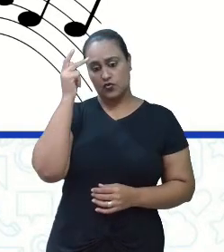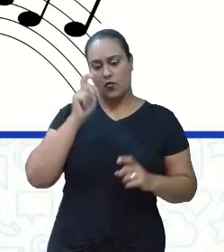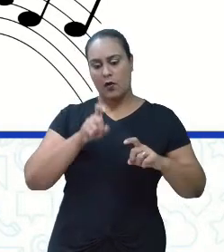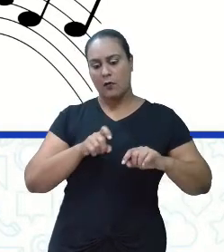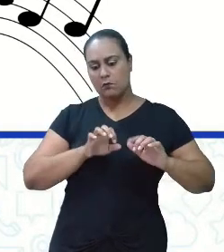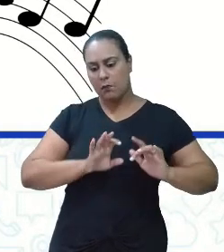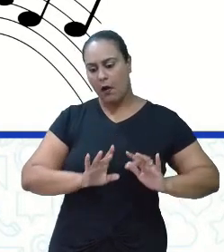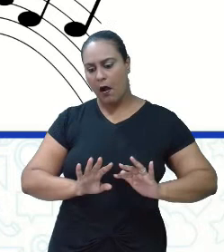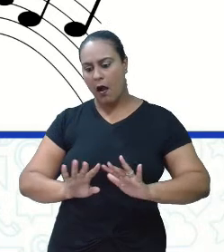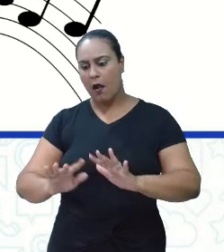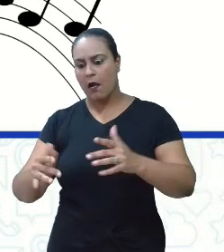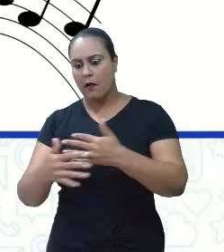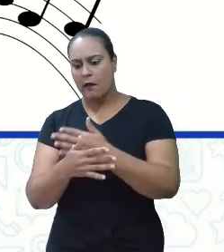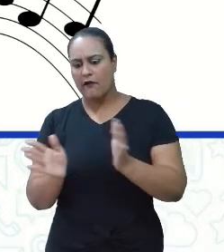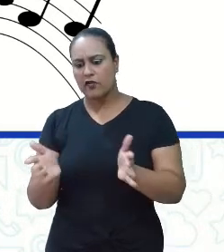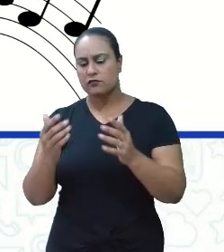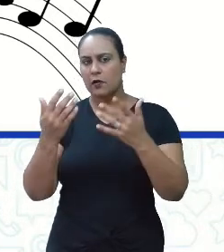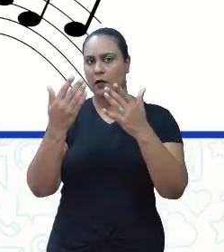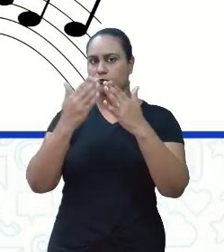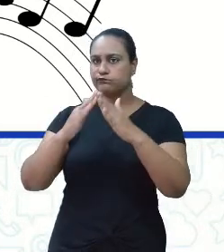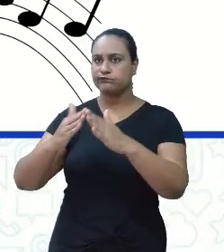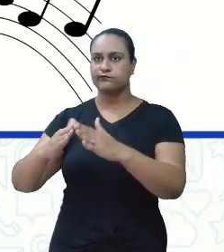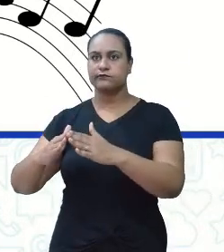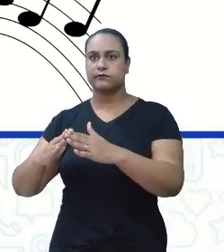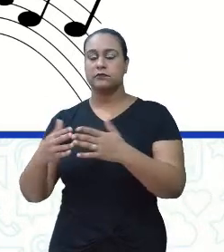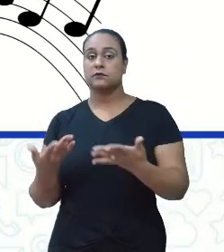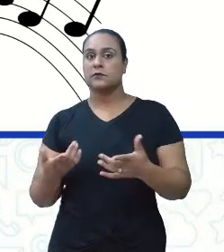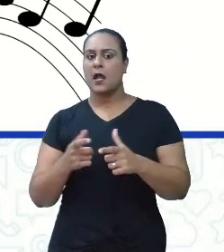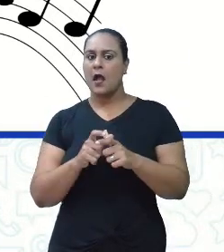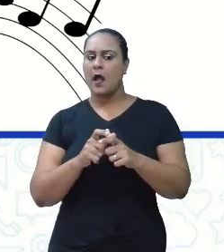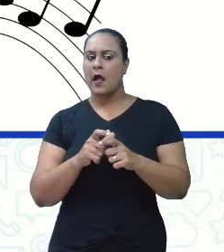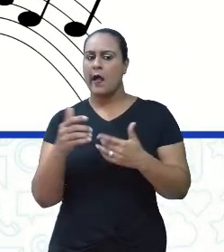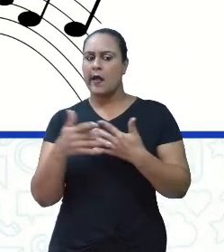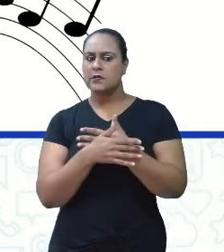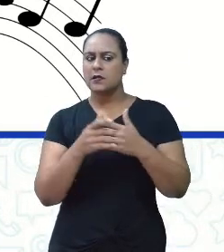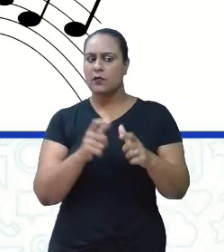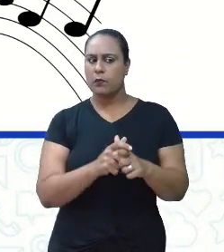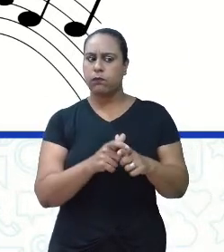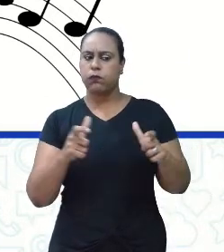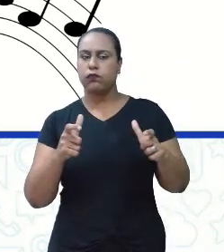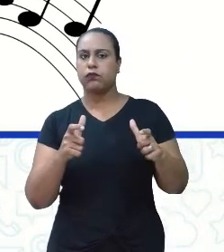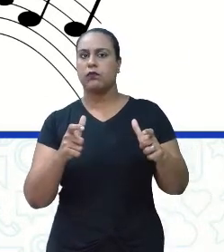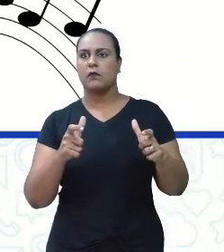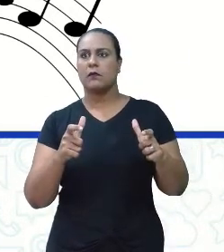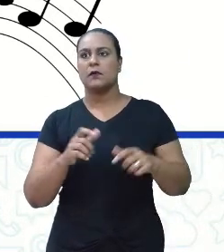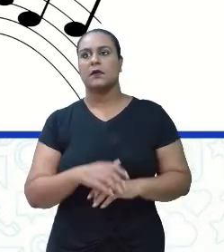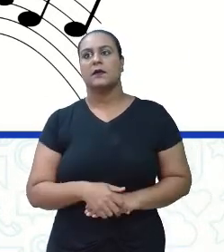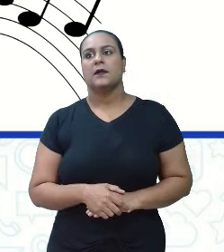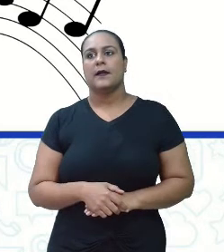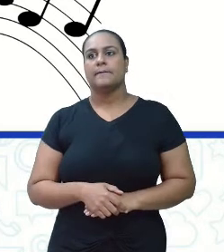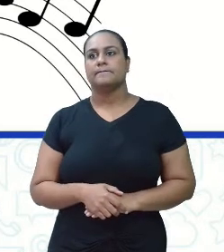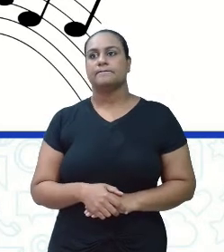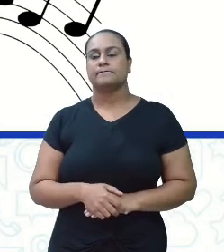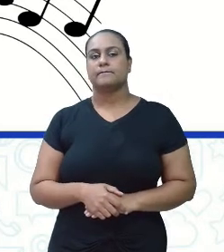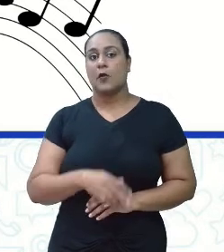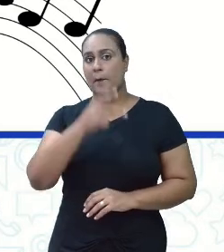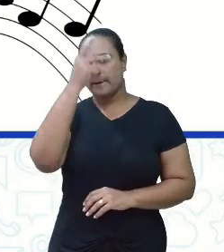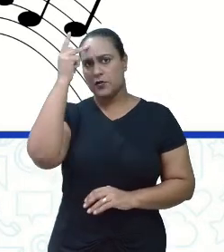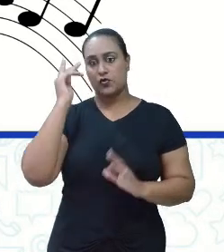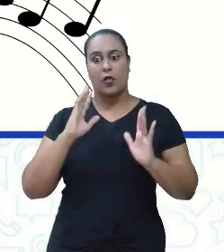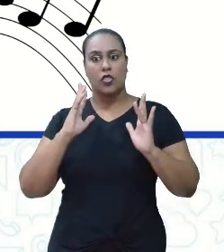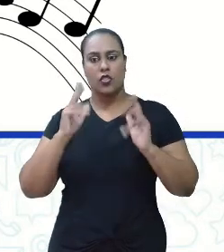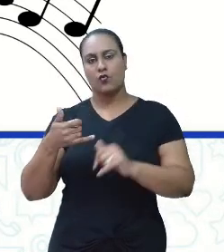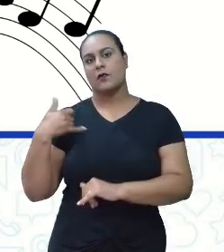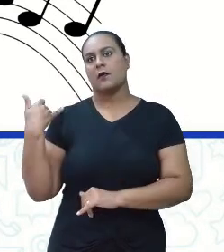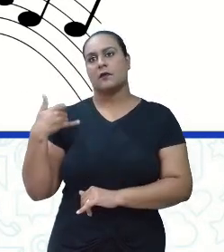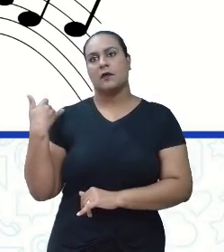o quê? Favelização. As cidades crescem e com gente de toda idade. Aí passou de 10 milhões, formou o